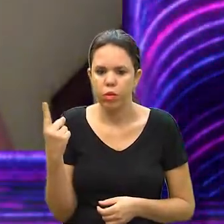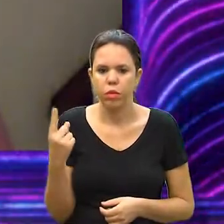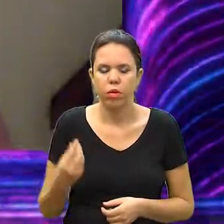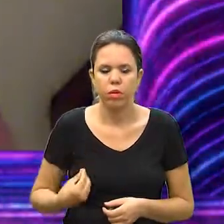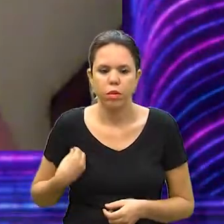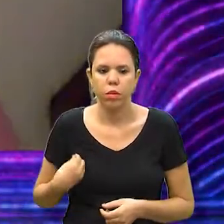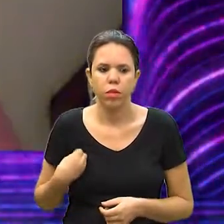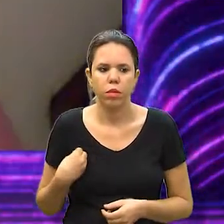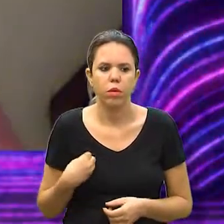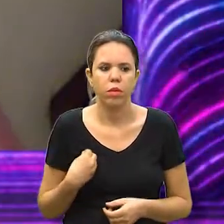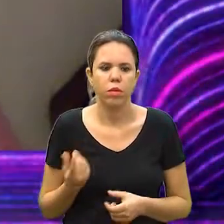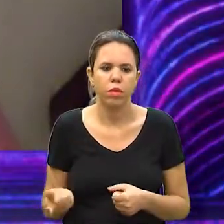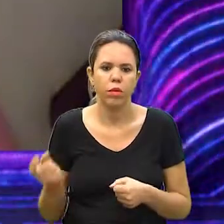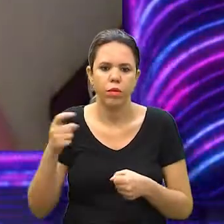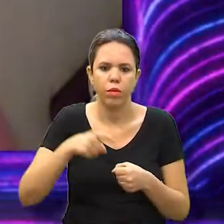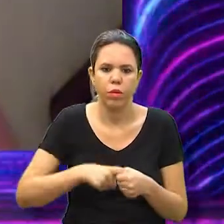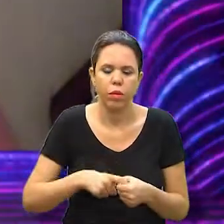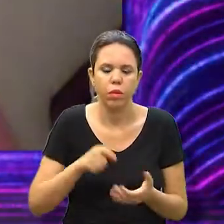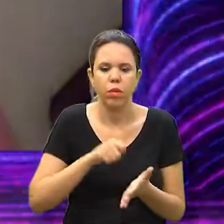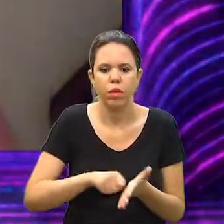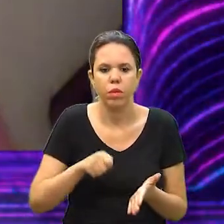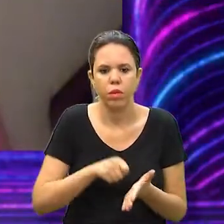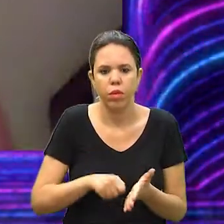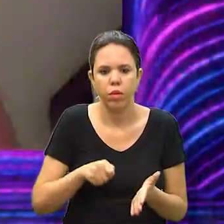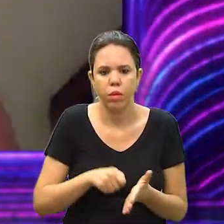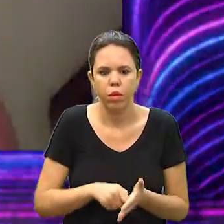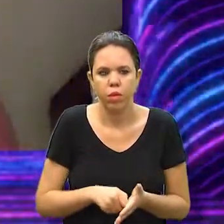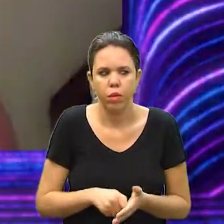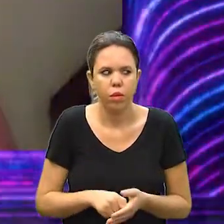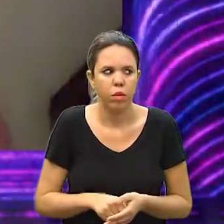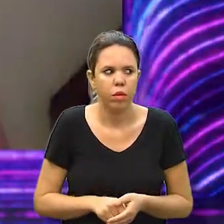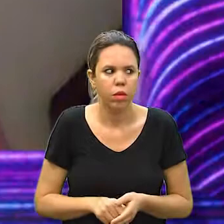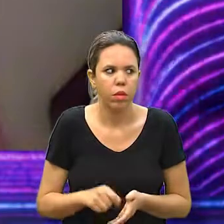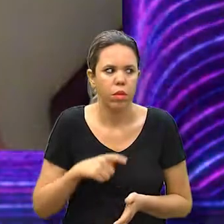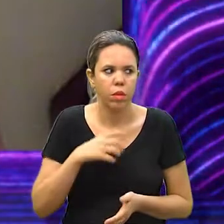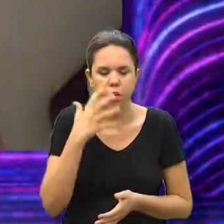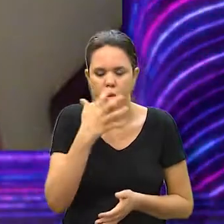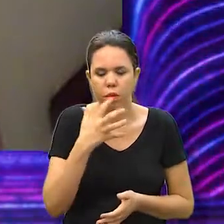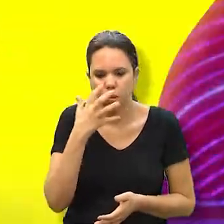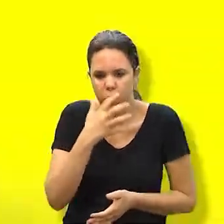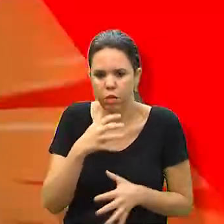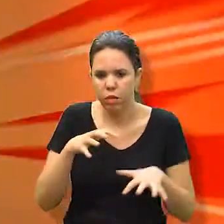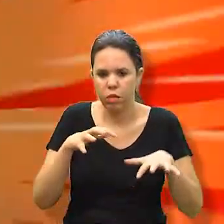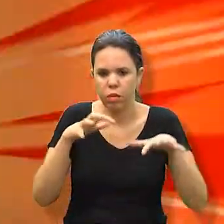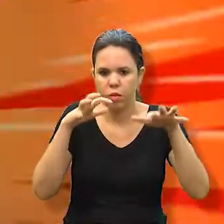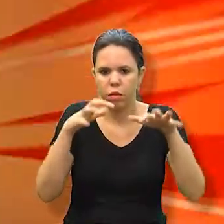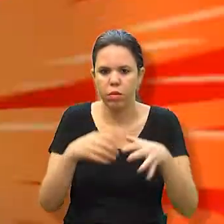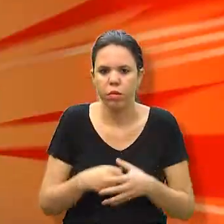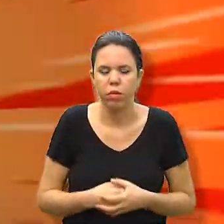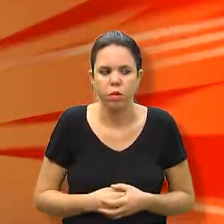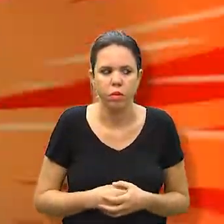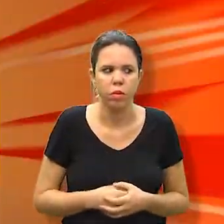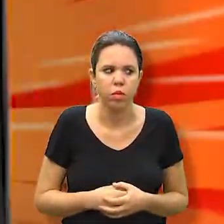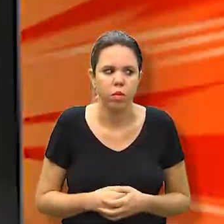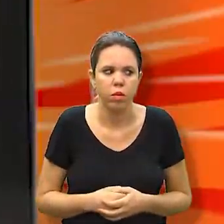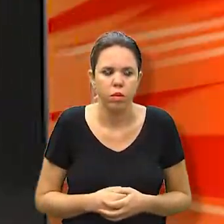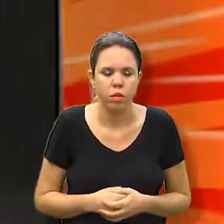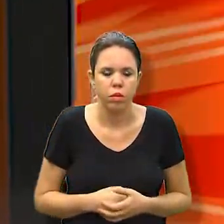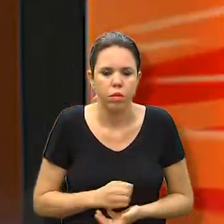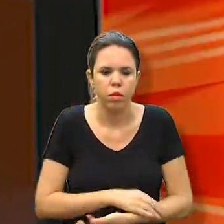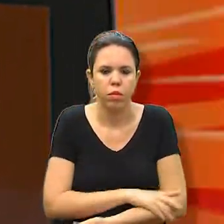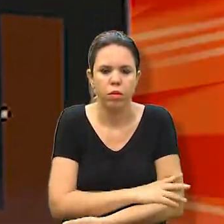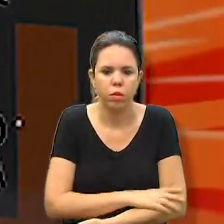estou retomando a escrita de eu tenho um romance sombrio, também escrito pelo SESI, que chama